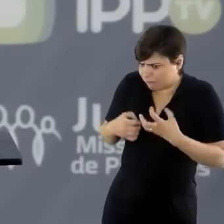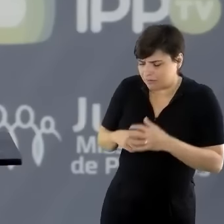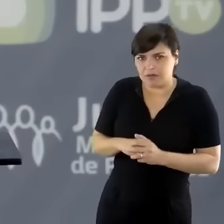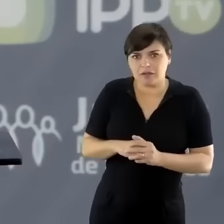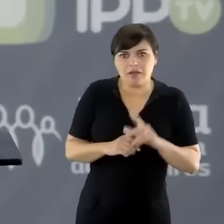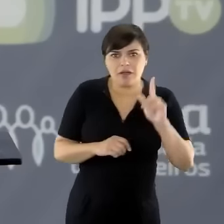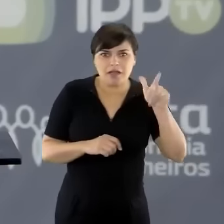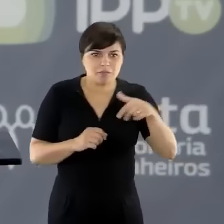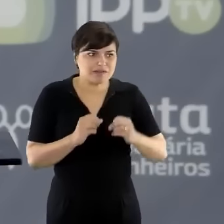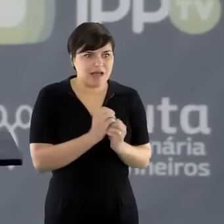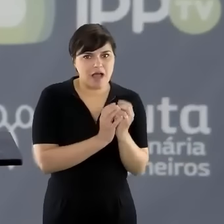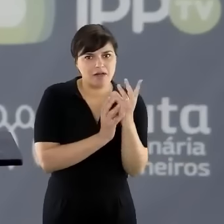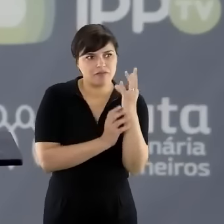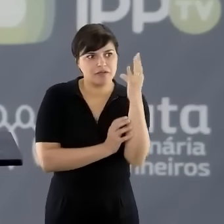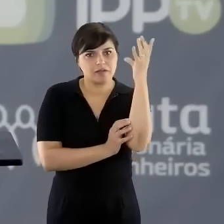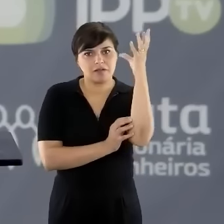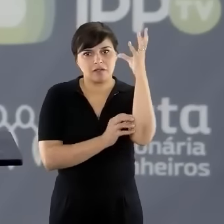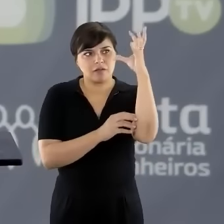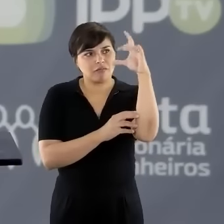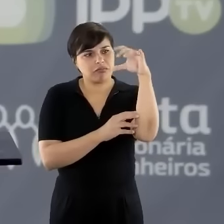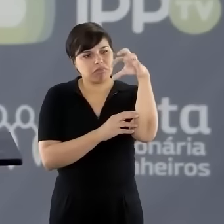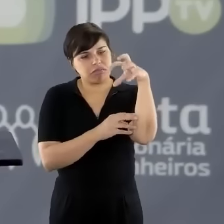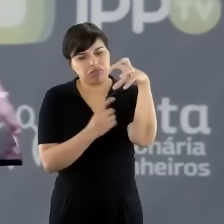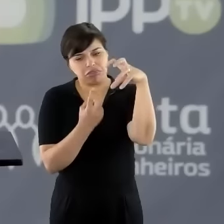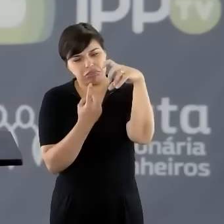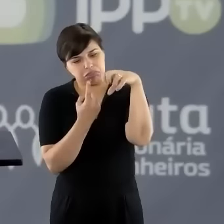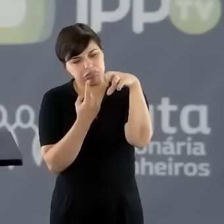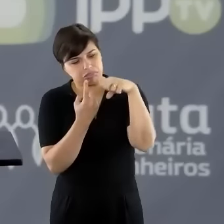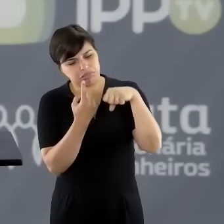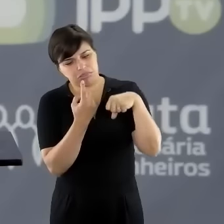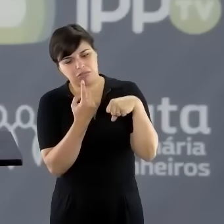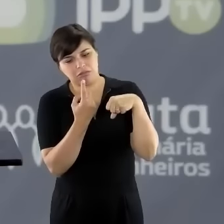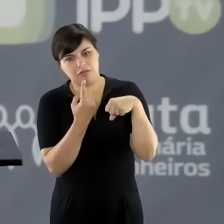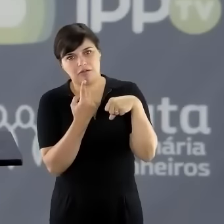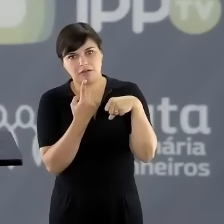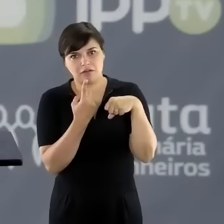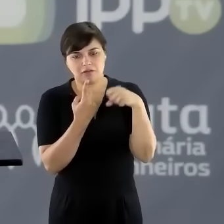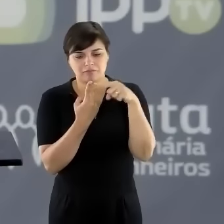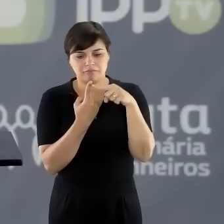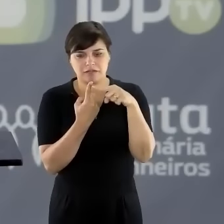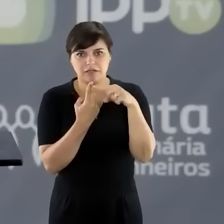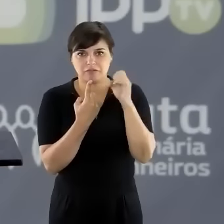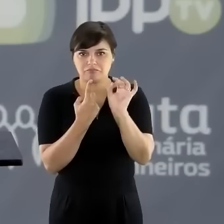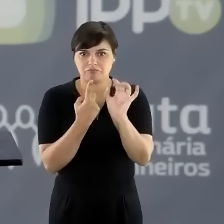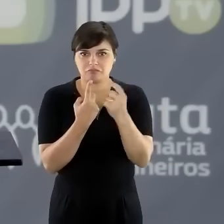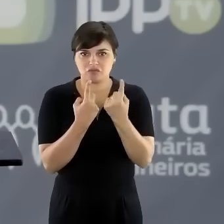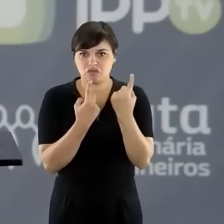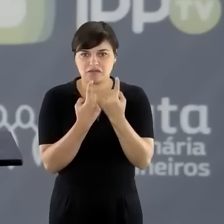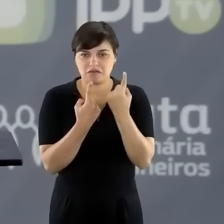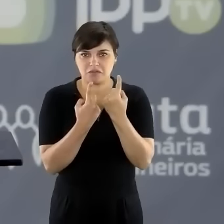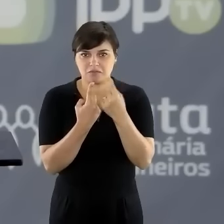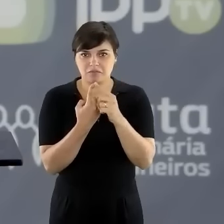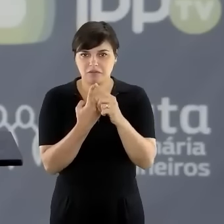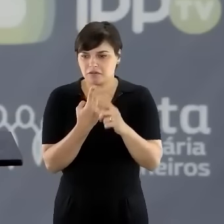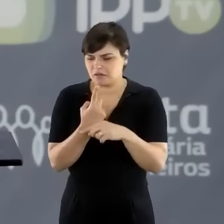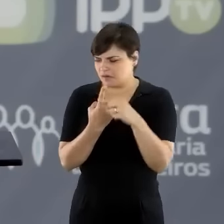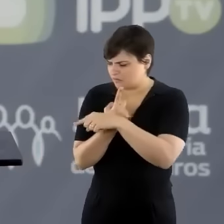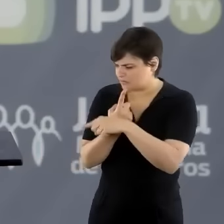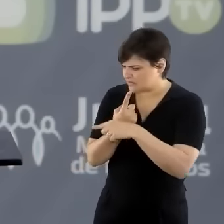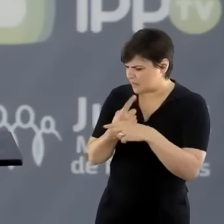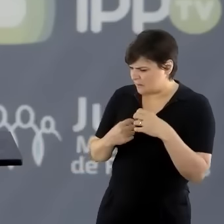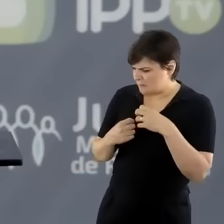não Você não trabalhou que nasceu ontem que secou Hoje você tá aborrecido por causa disso e